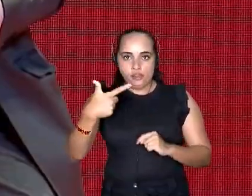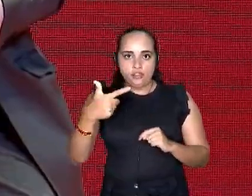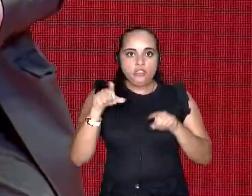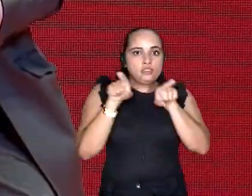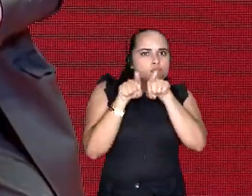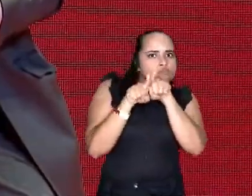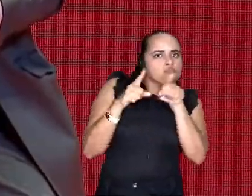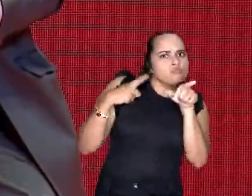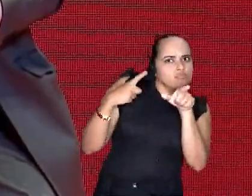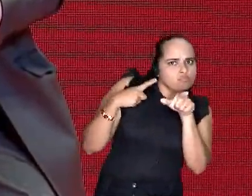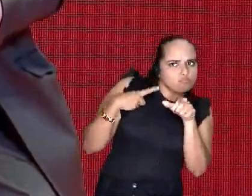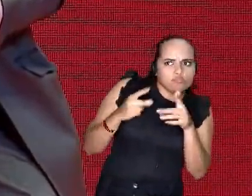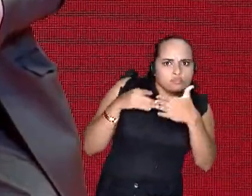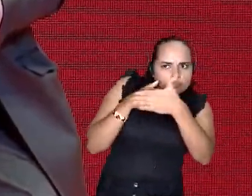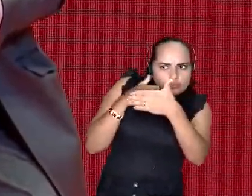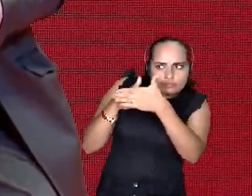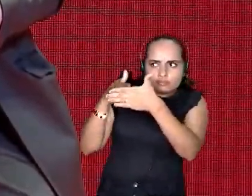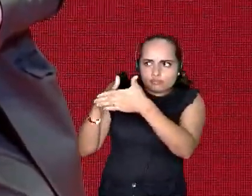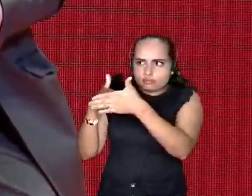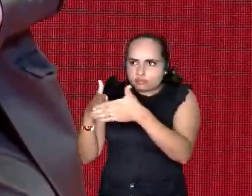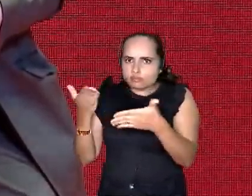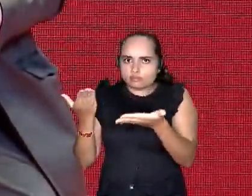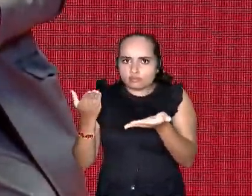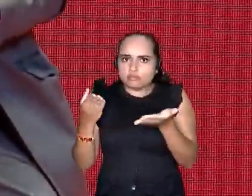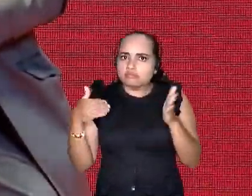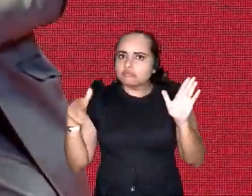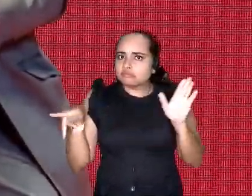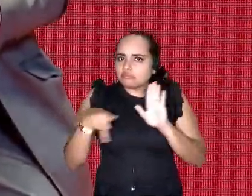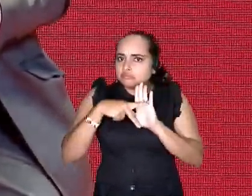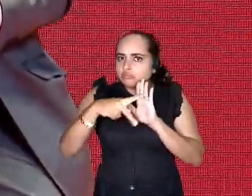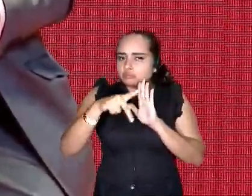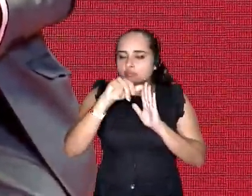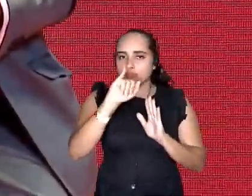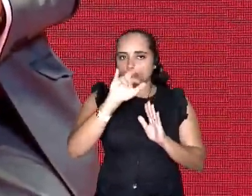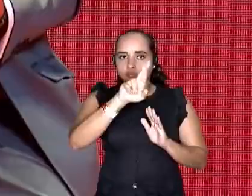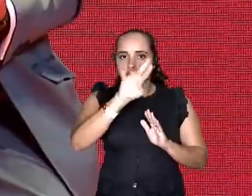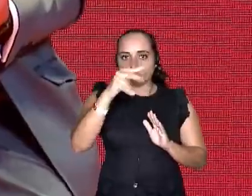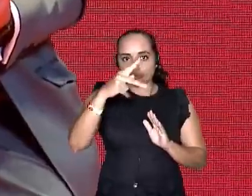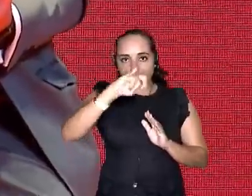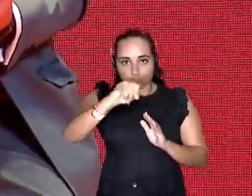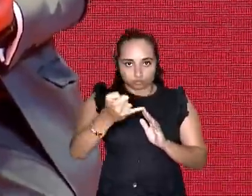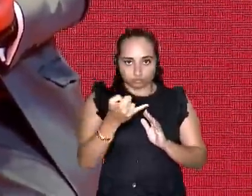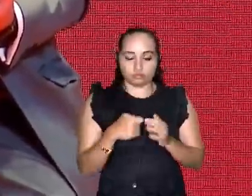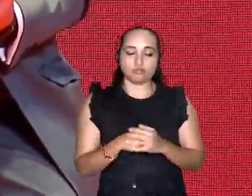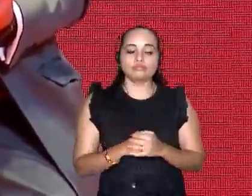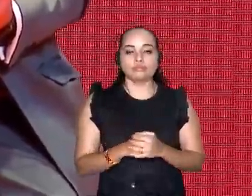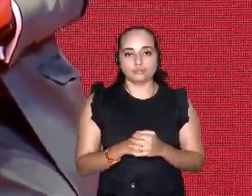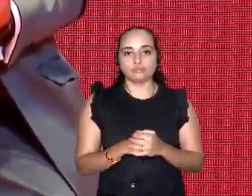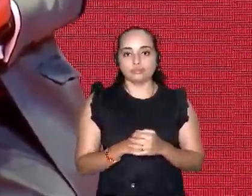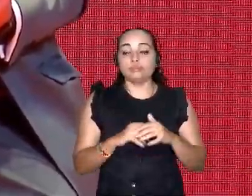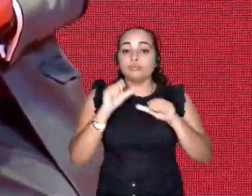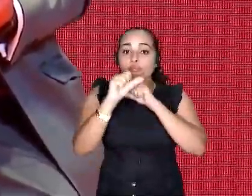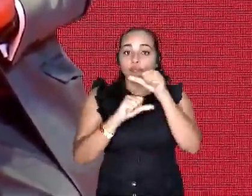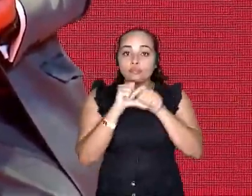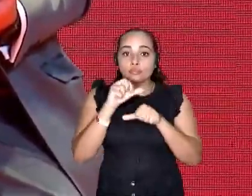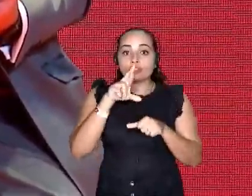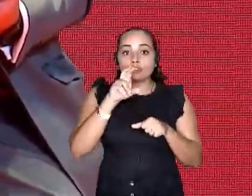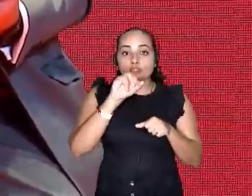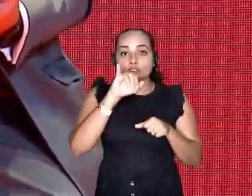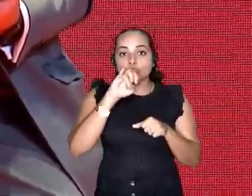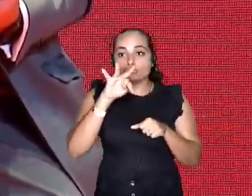há mais limite de dedutibilidade para o IRPJ? Bom, mudanças que o royalties agora